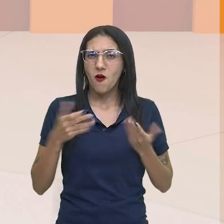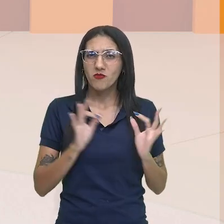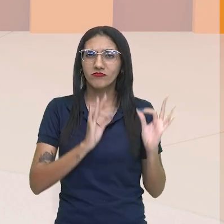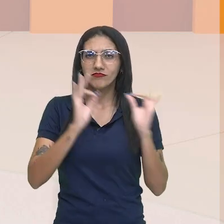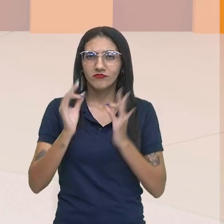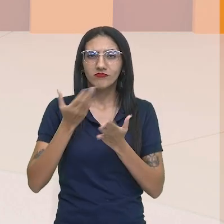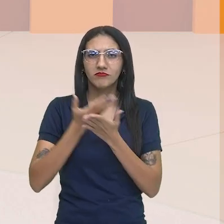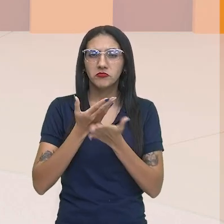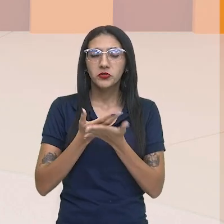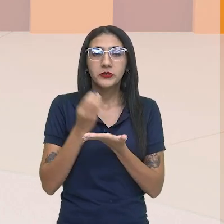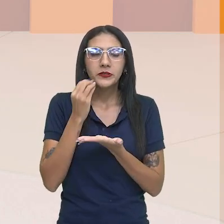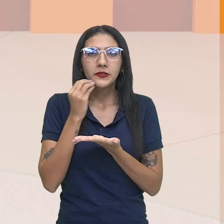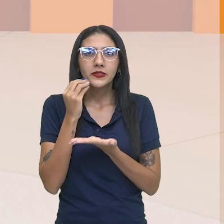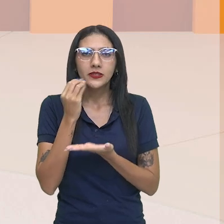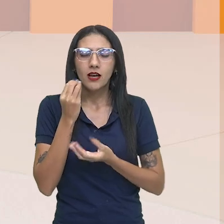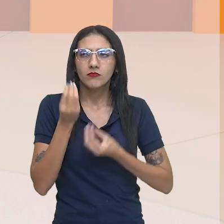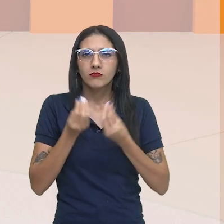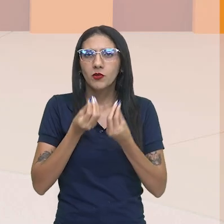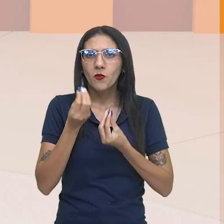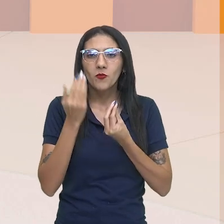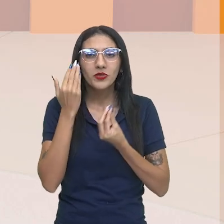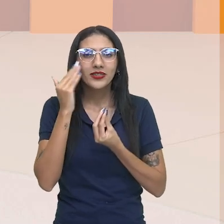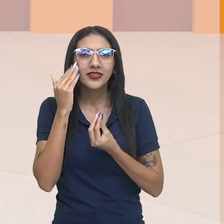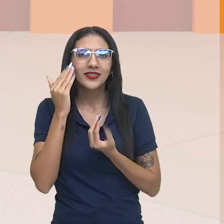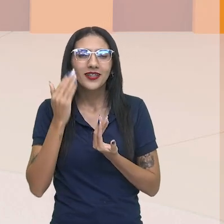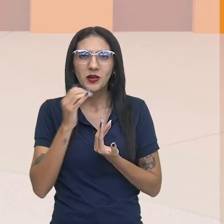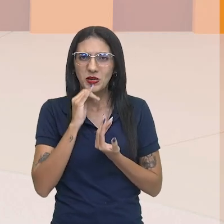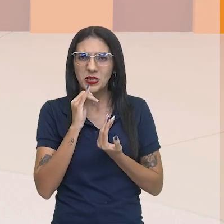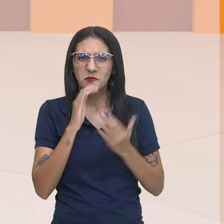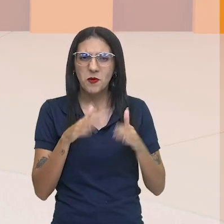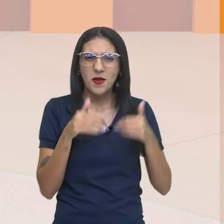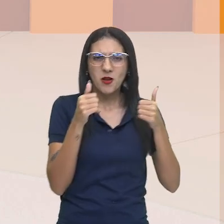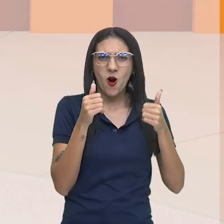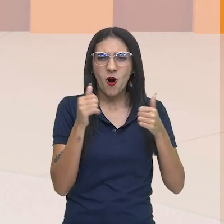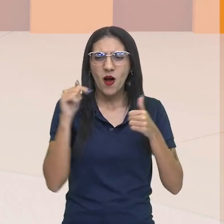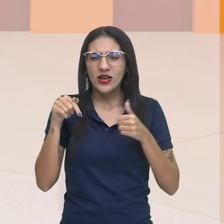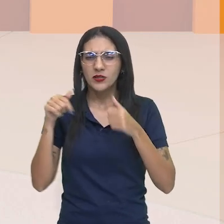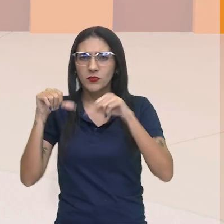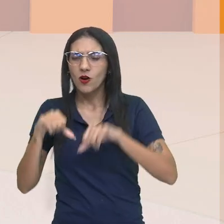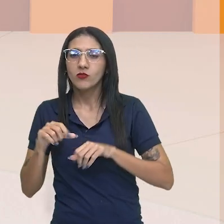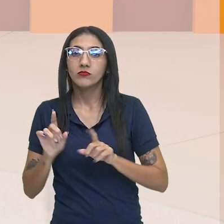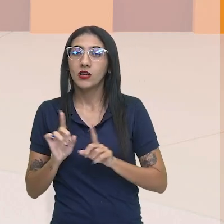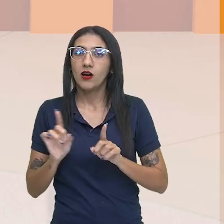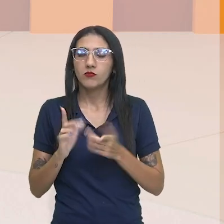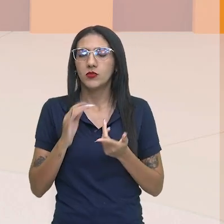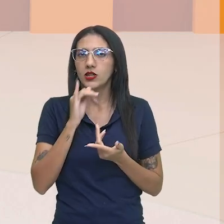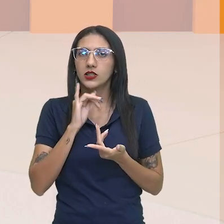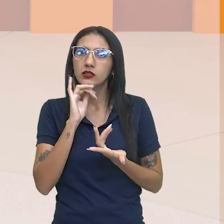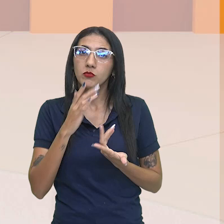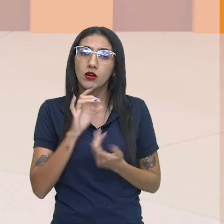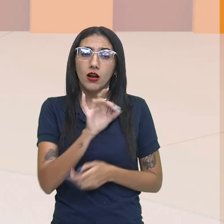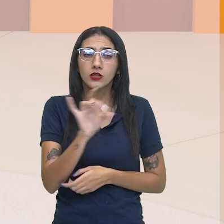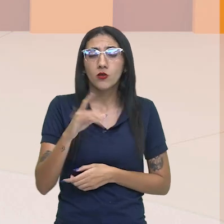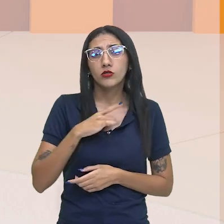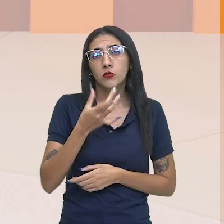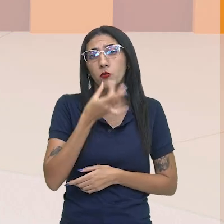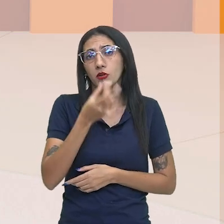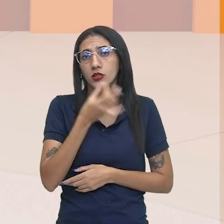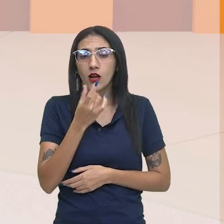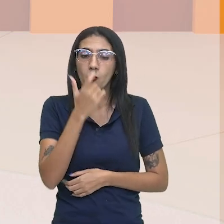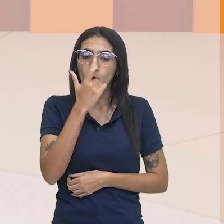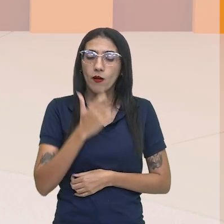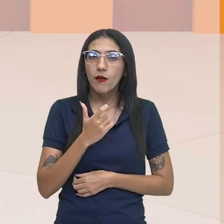compreender que não é necessariamente sobre ser uma coisa melhor do que a outra, né? Eu tenho minhas preferências, você também tem, mas a gente